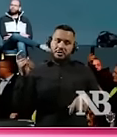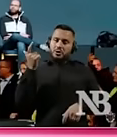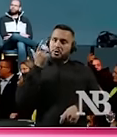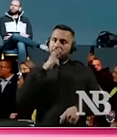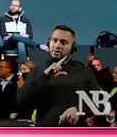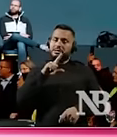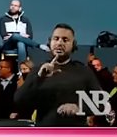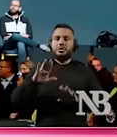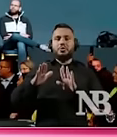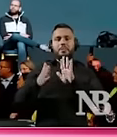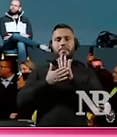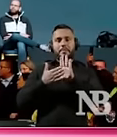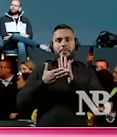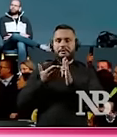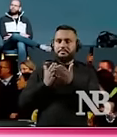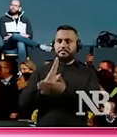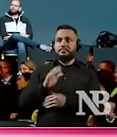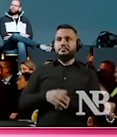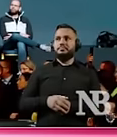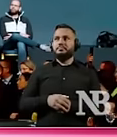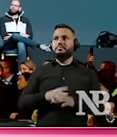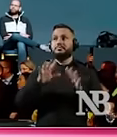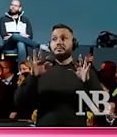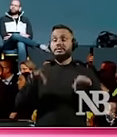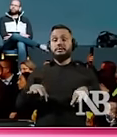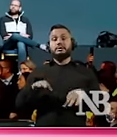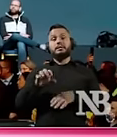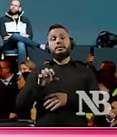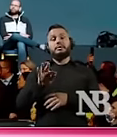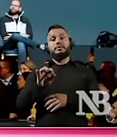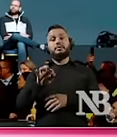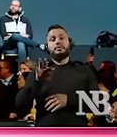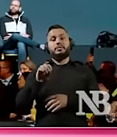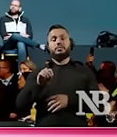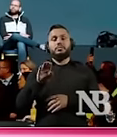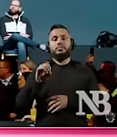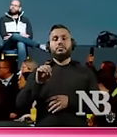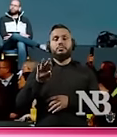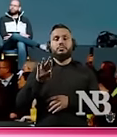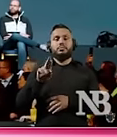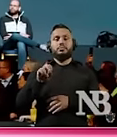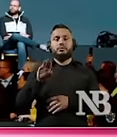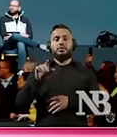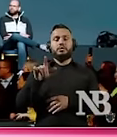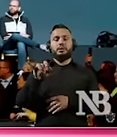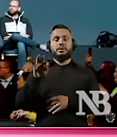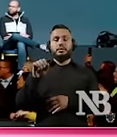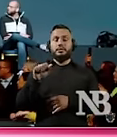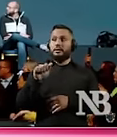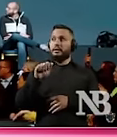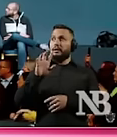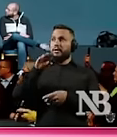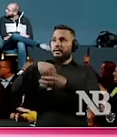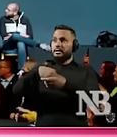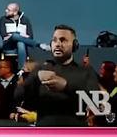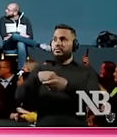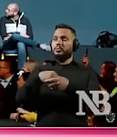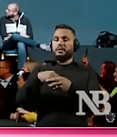seu propósito. E por fim, um efeito borboleta dentro da política. Eu não sei se vocês conhecem esse garotinho aqui.